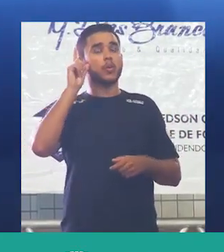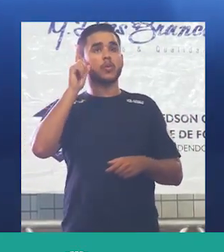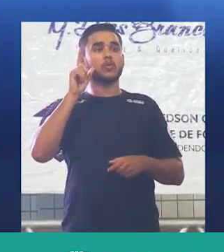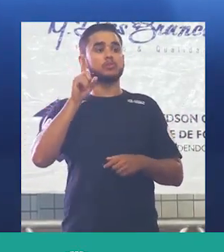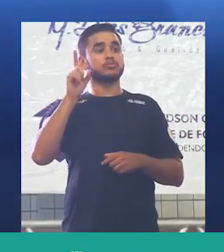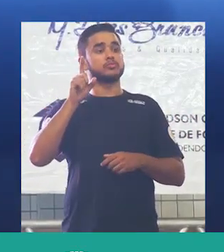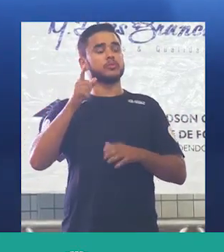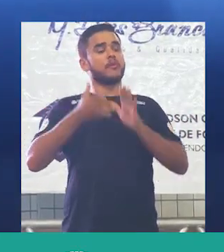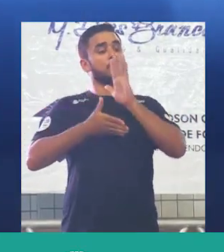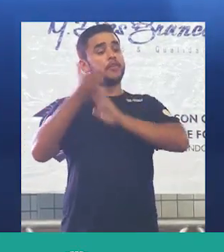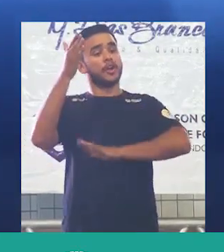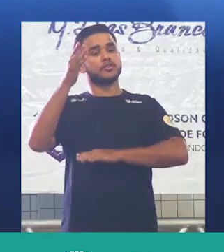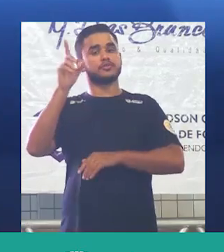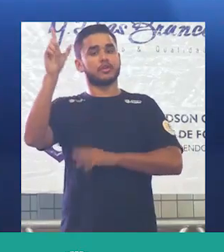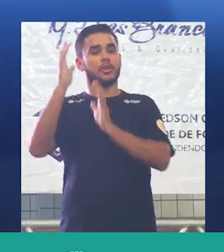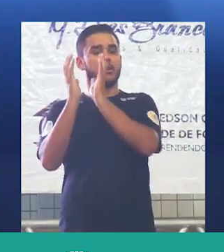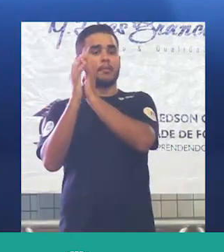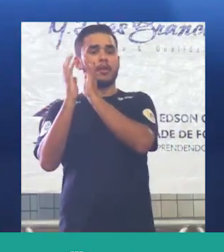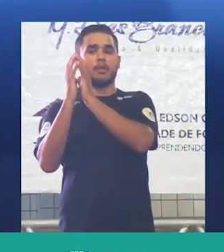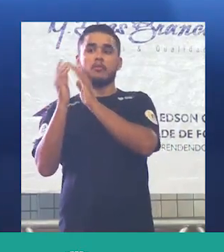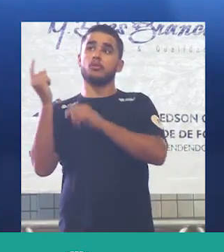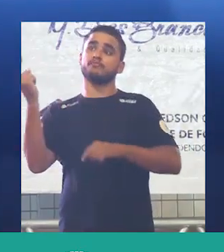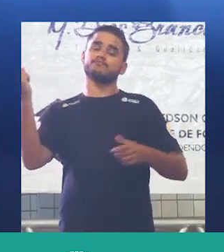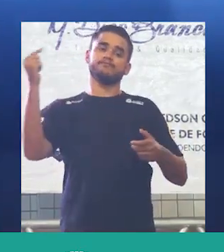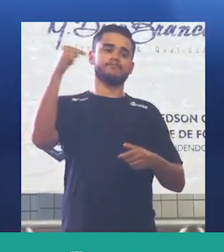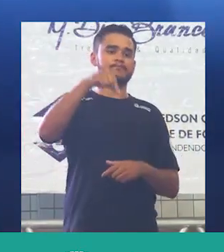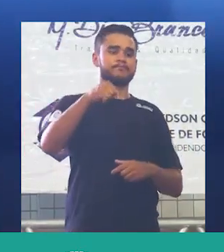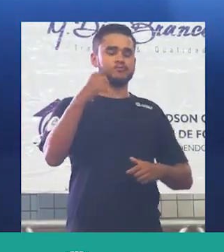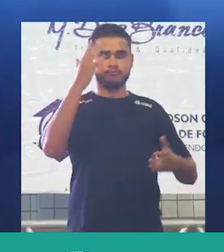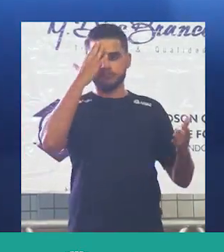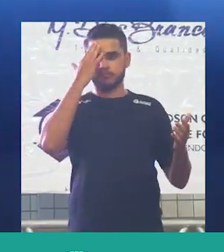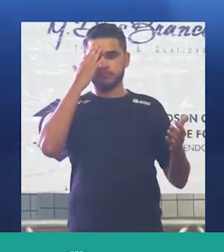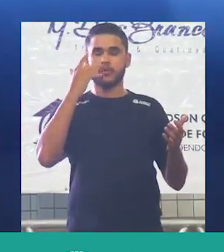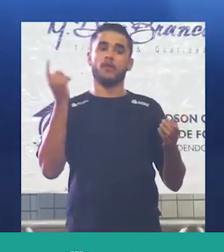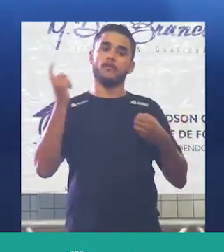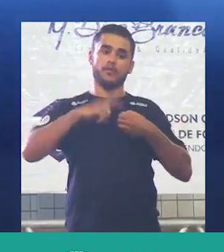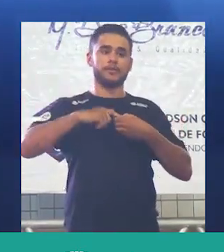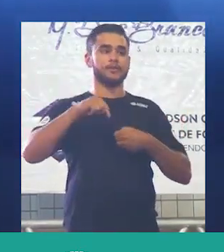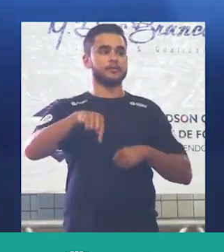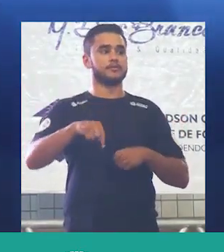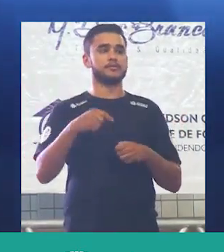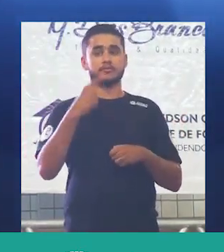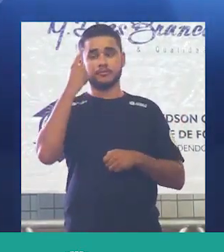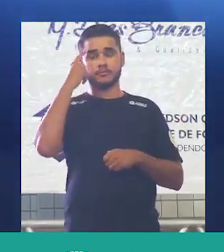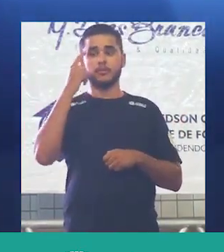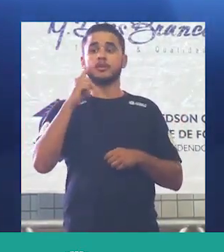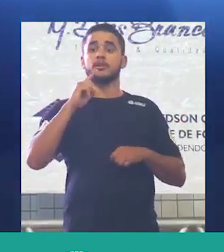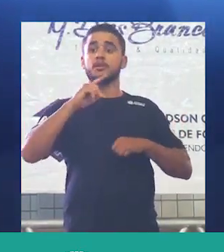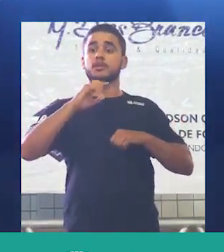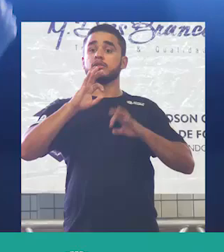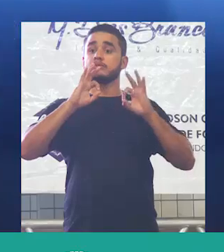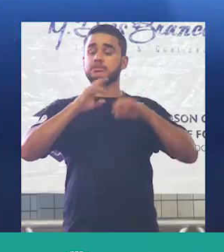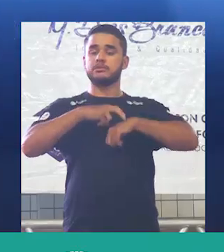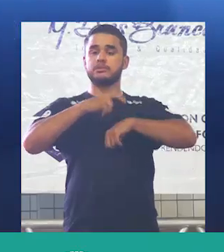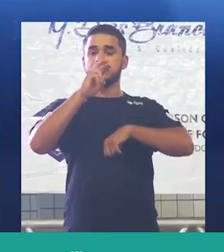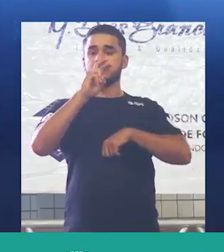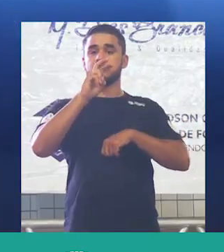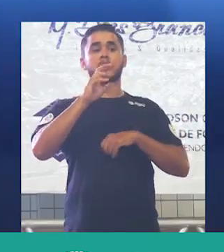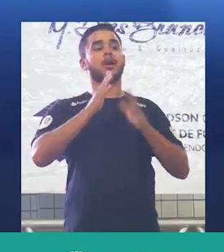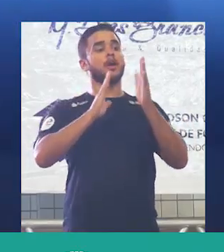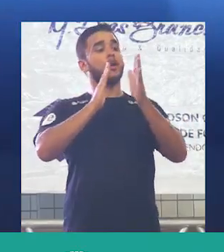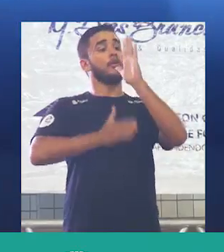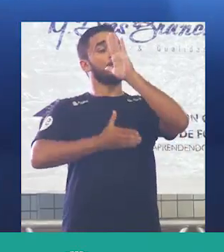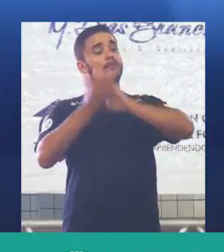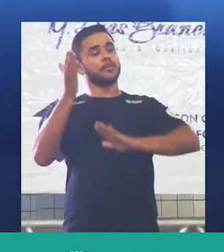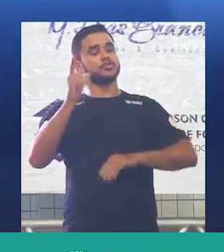aula em Pernambuco. Então ontem à noite eu cheguei, já estou por aqui. Quando for 5 horas eu já vou viajar para Sobral. O corre-corre está meio